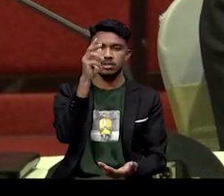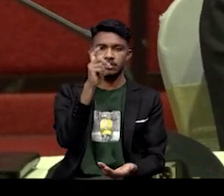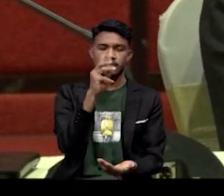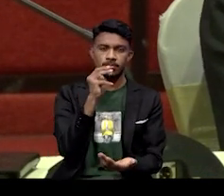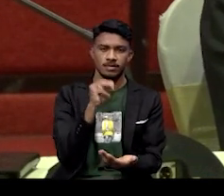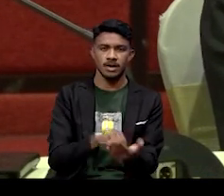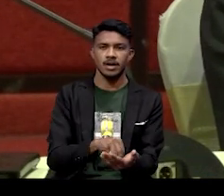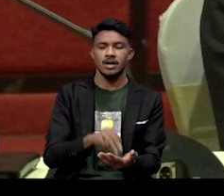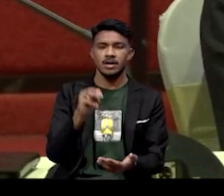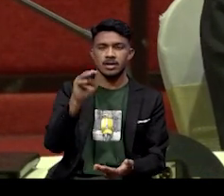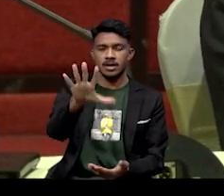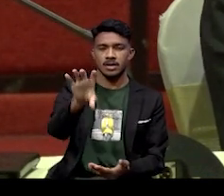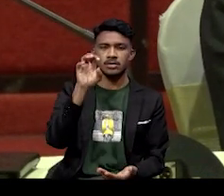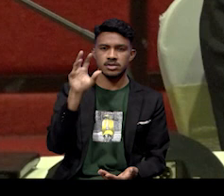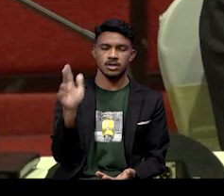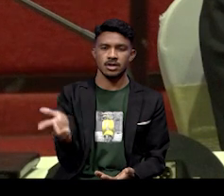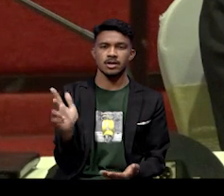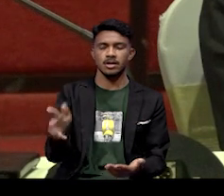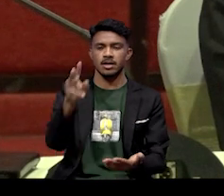612.539 mas sofre violência.